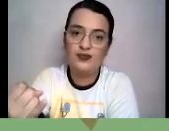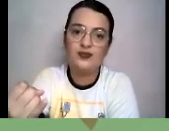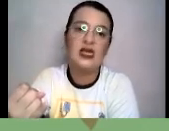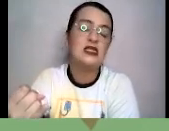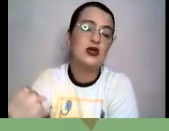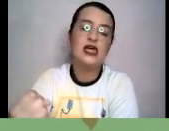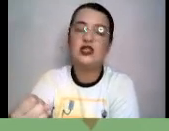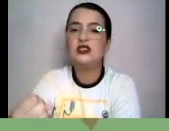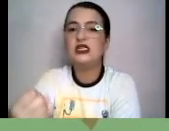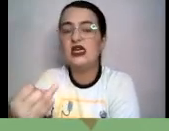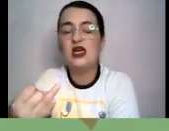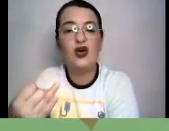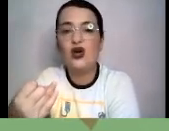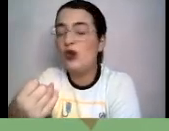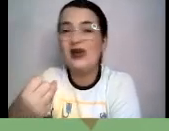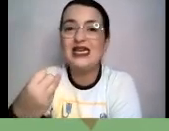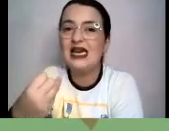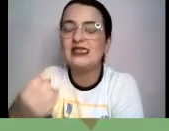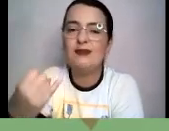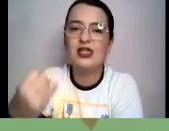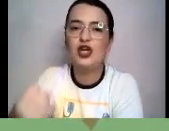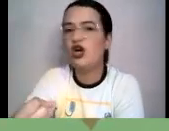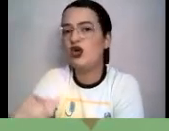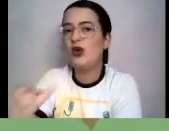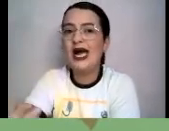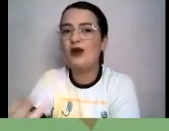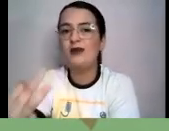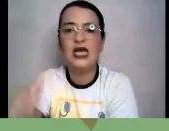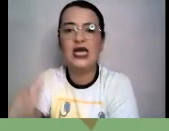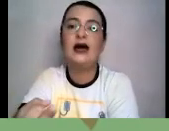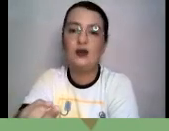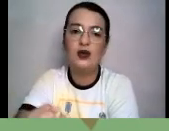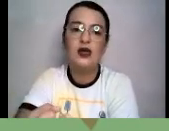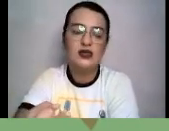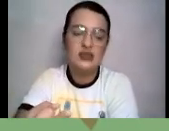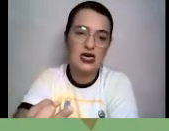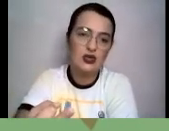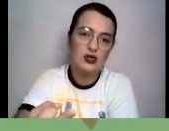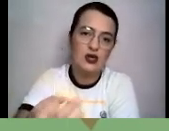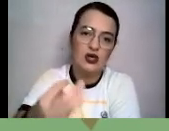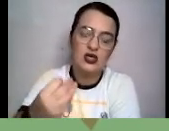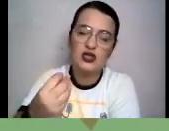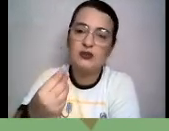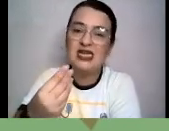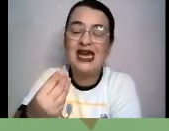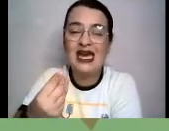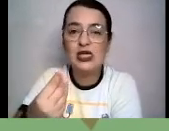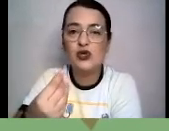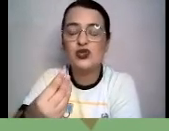petróleo, são regiões que têm alguma riqueza, petróleo, água, mineral, certo? Então,